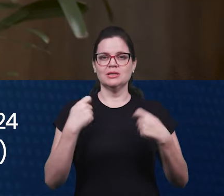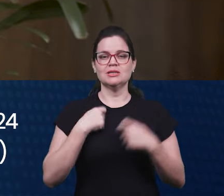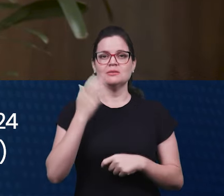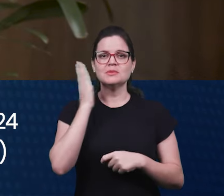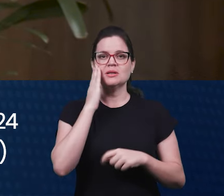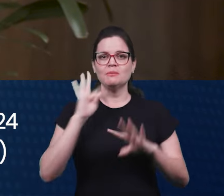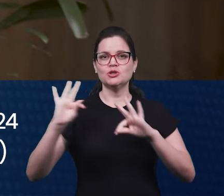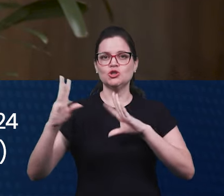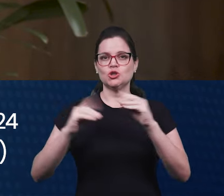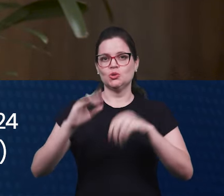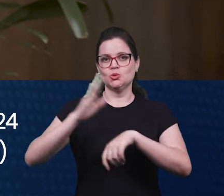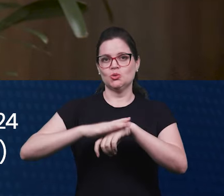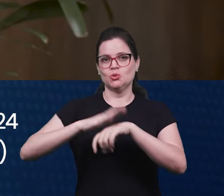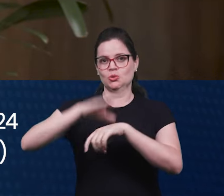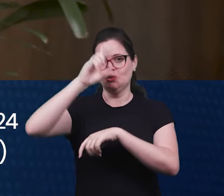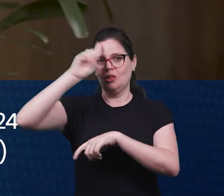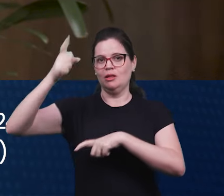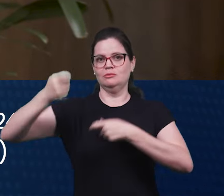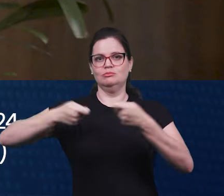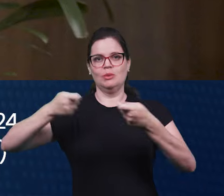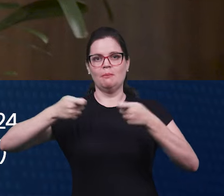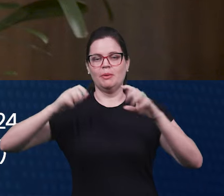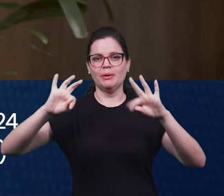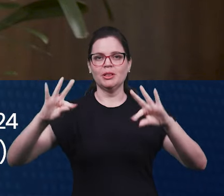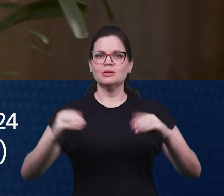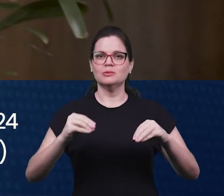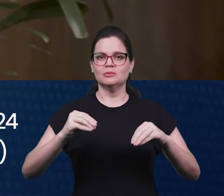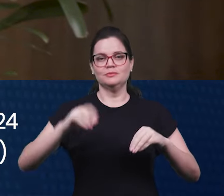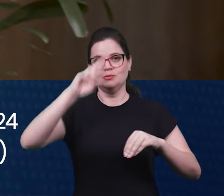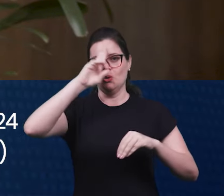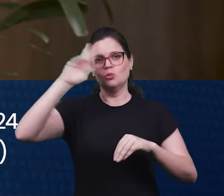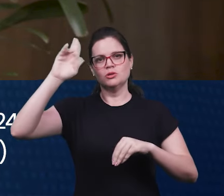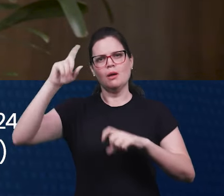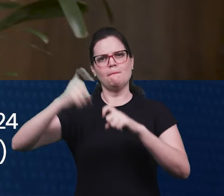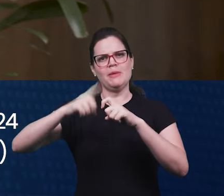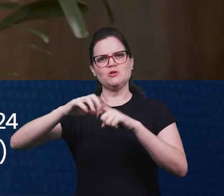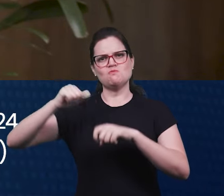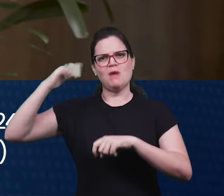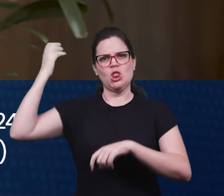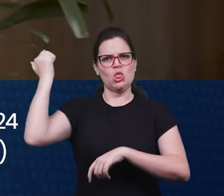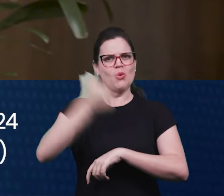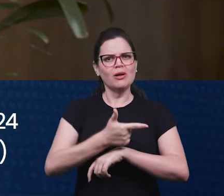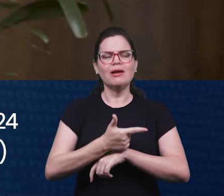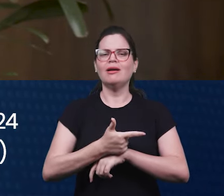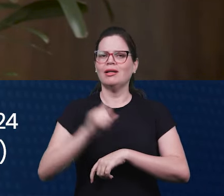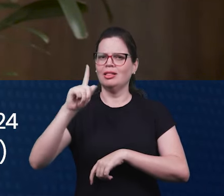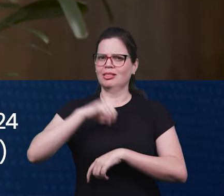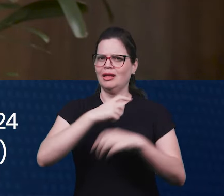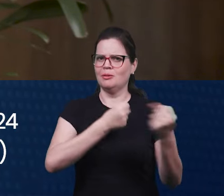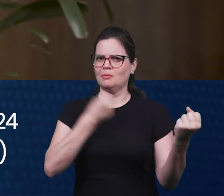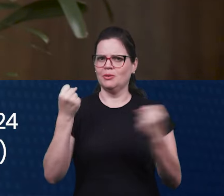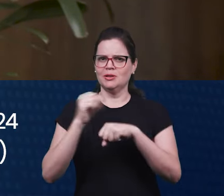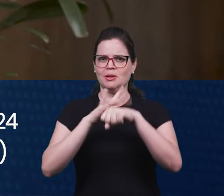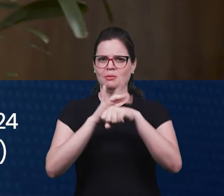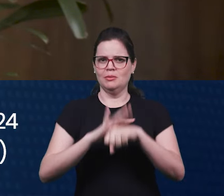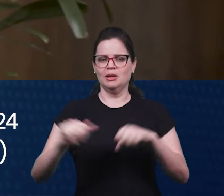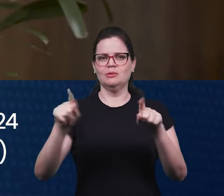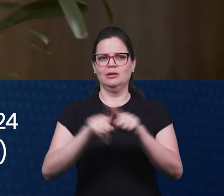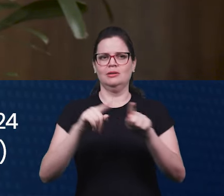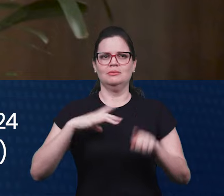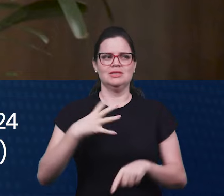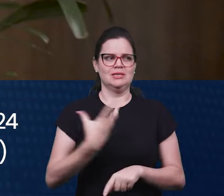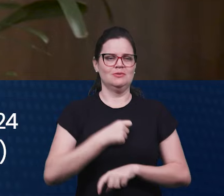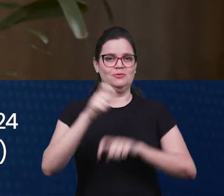tudo está no controle de Deus e que ele é o médico dos médicos e tem o poder para curar e resgatar o homem